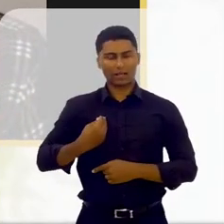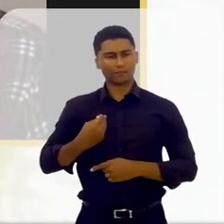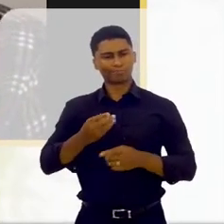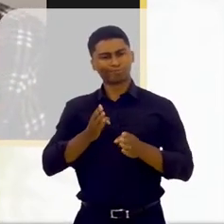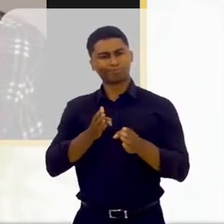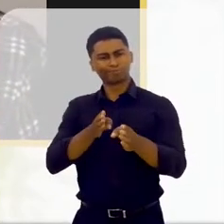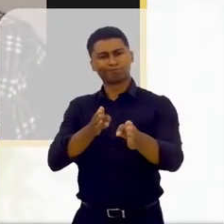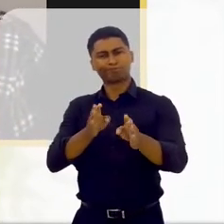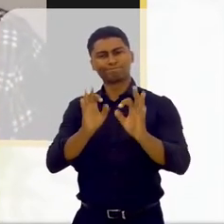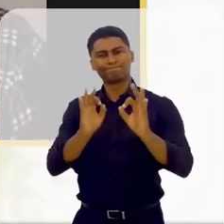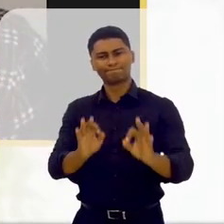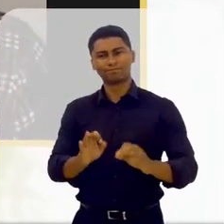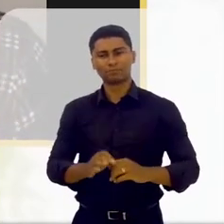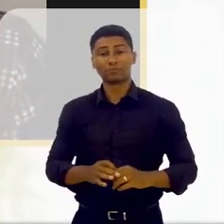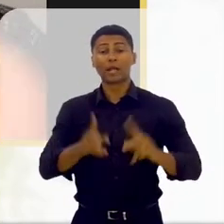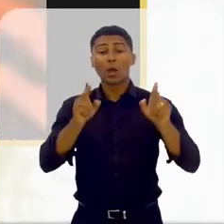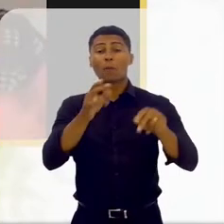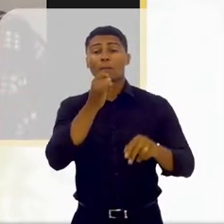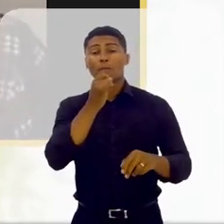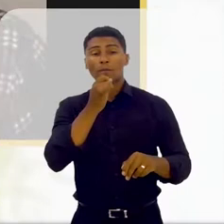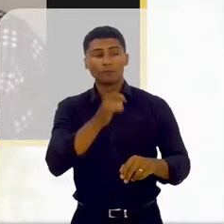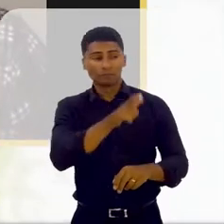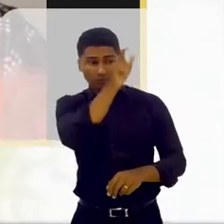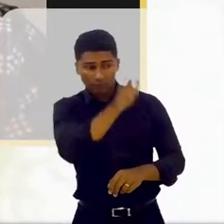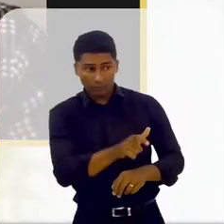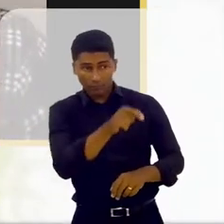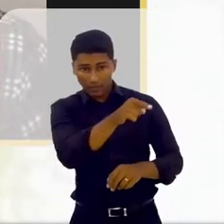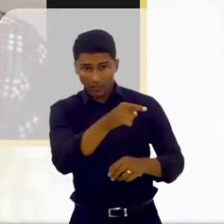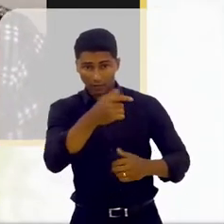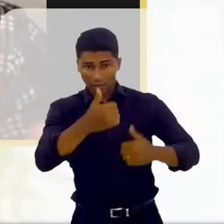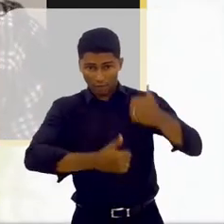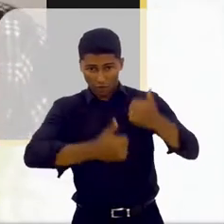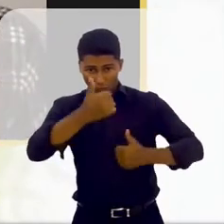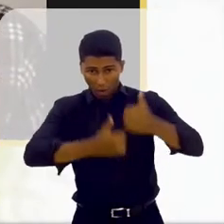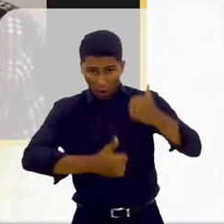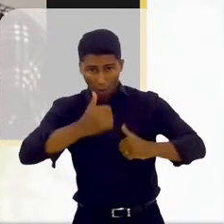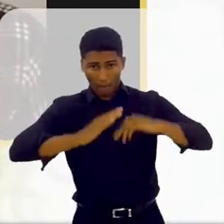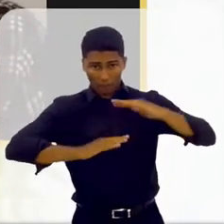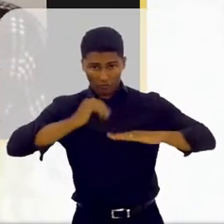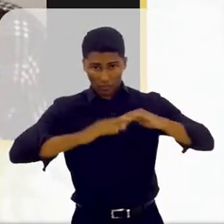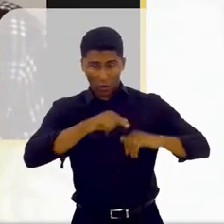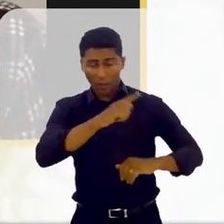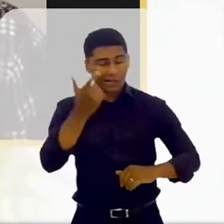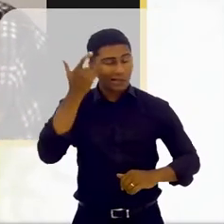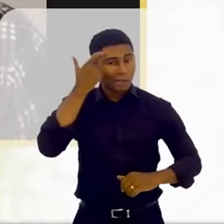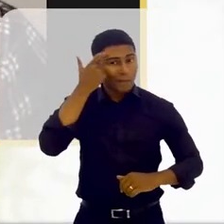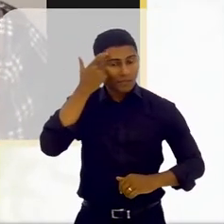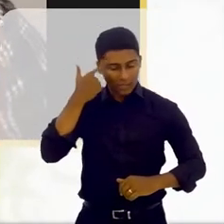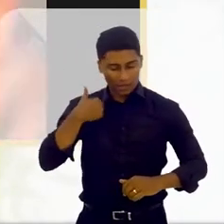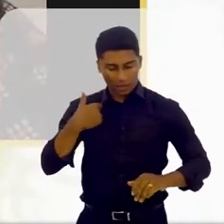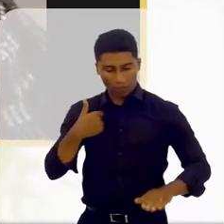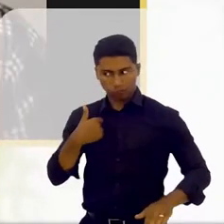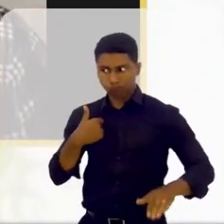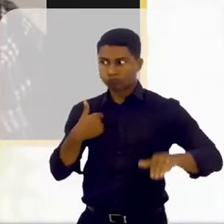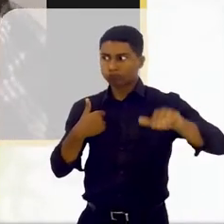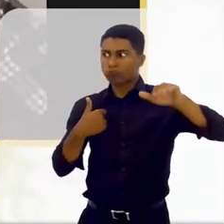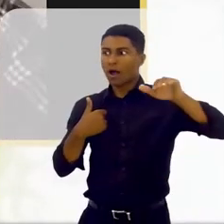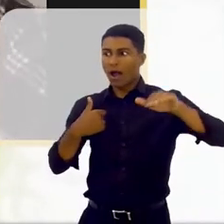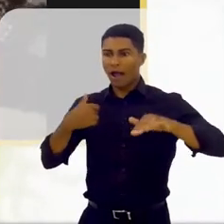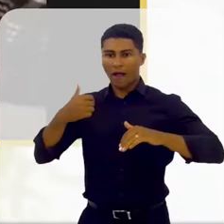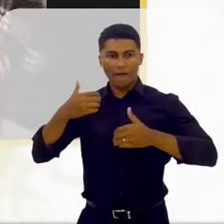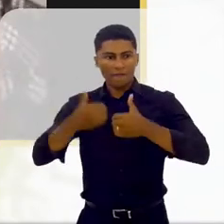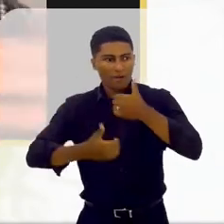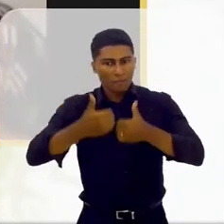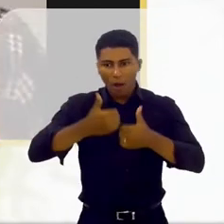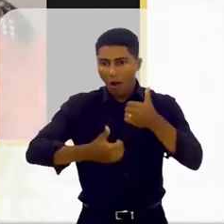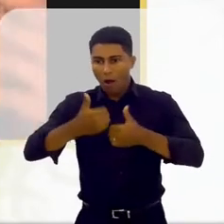né? Assim como o jogador de futebol sonha pô, vou crescer jogando futebol e quem sabe um dia eu